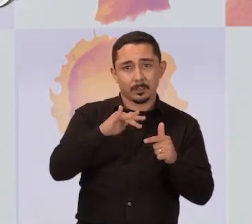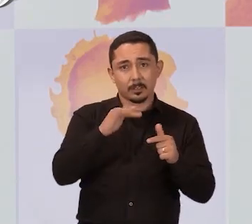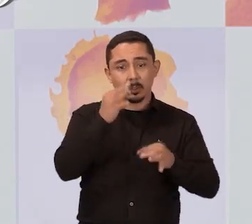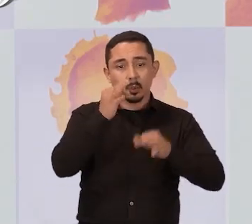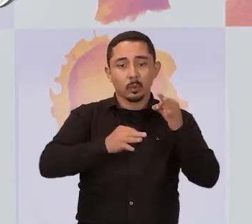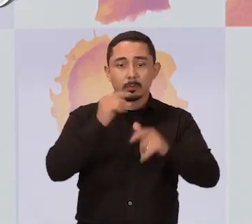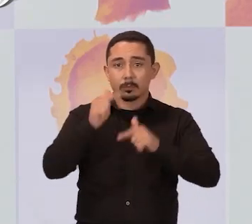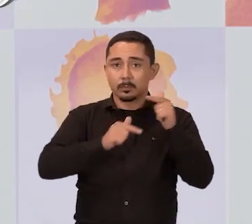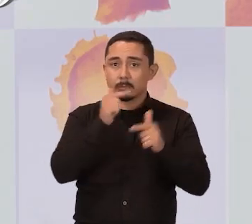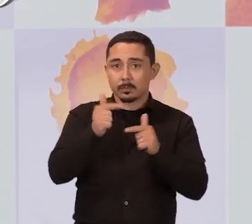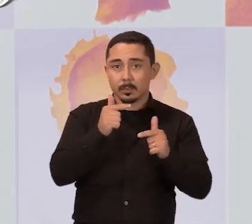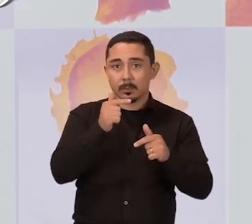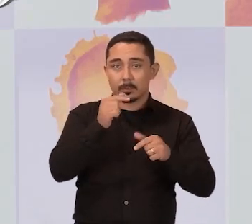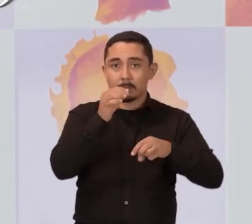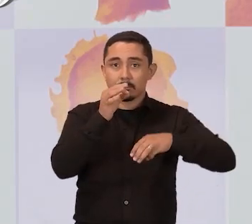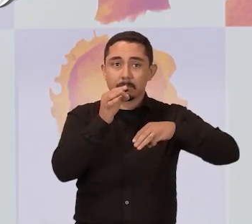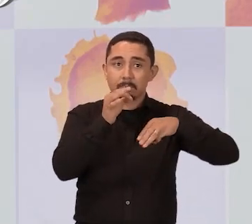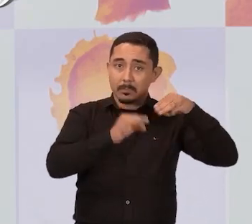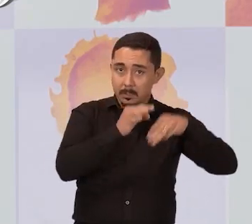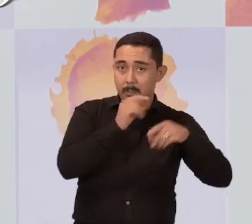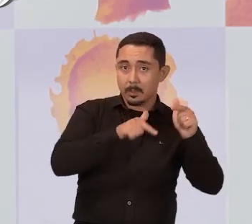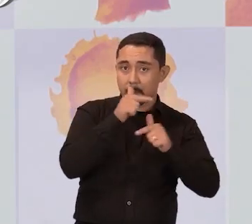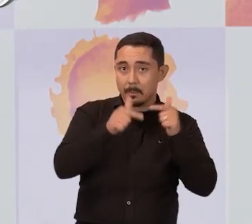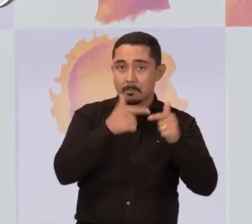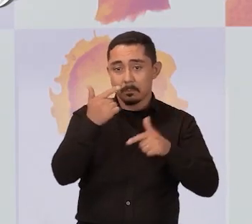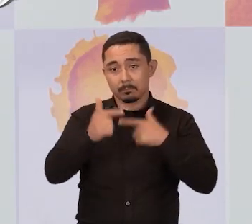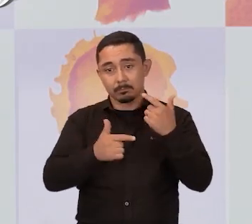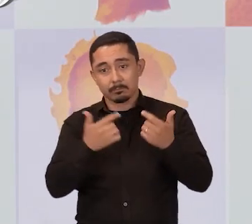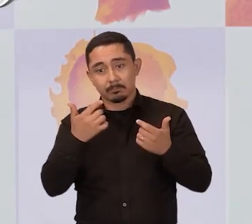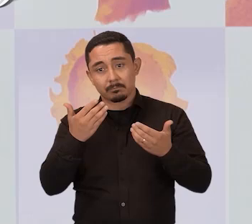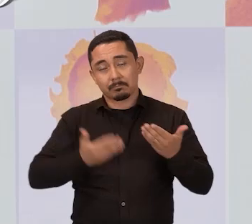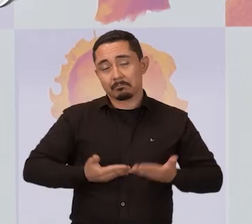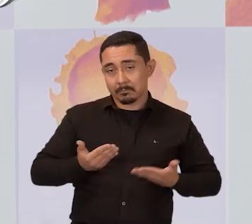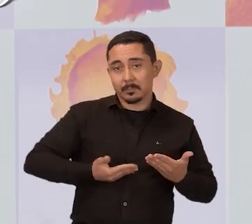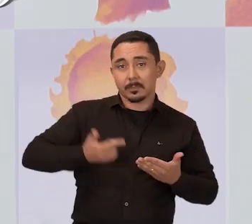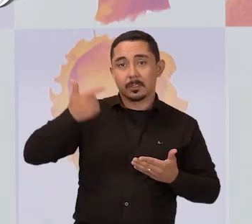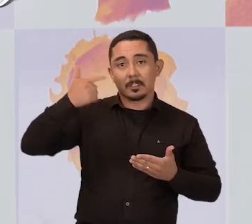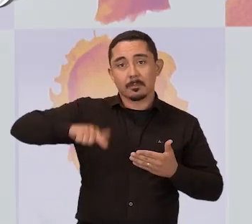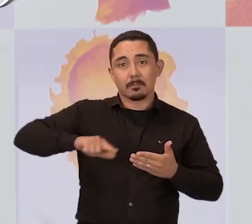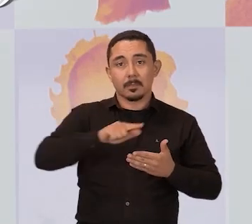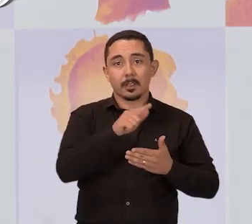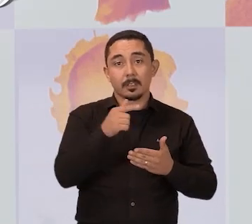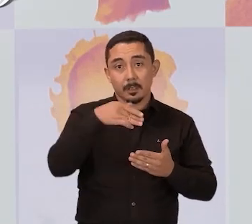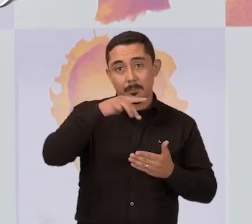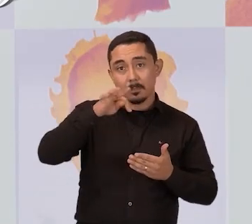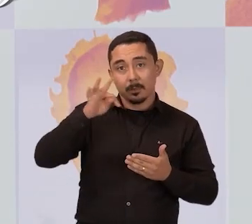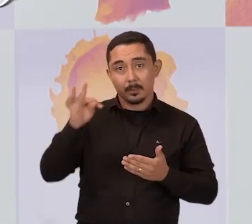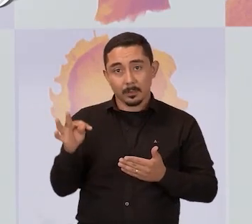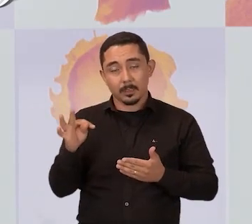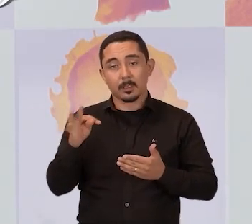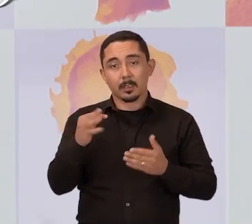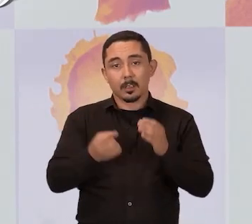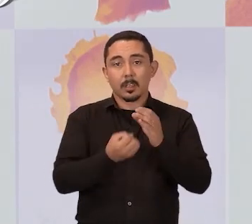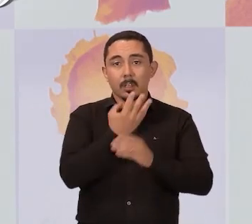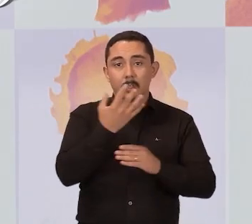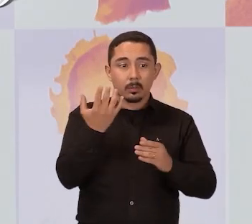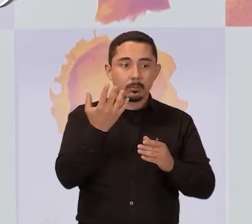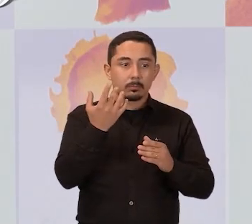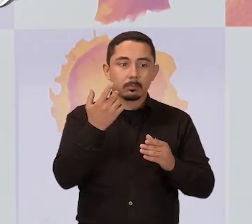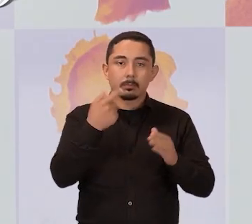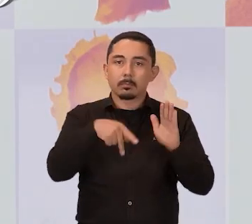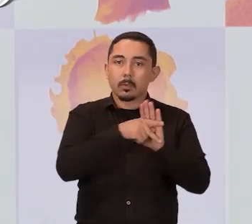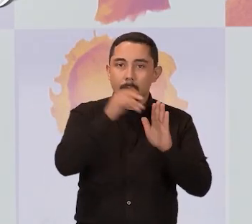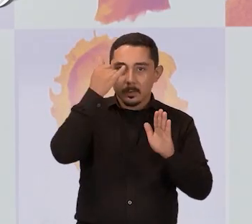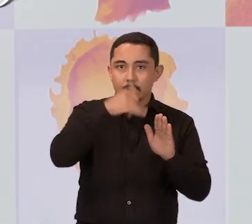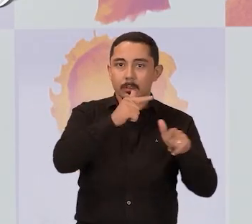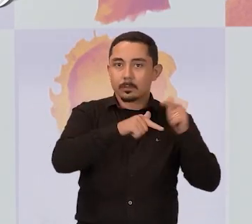Trabalho Infantil, a Justiça do Trabalho, o Ministério do Trabalho e Emprego e a Organização Internacional do Trabalho, o MPT lançou a campanha contra o